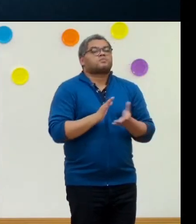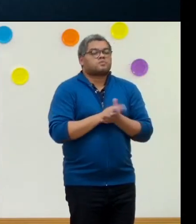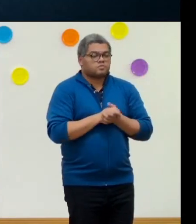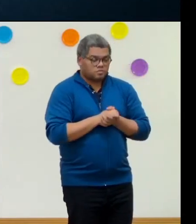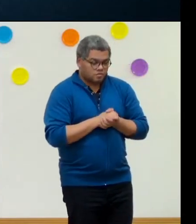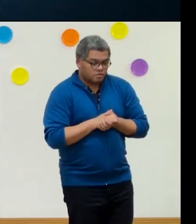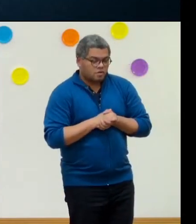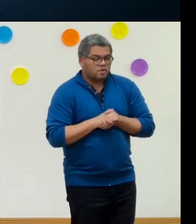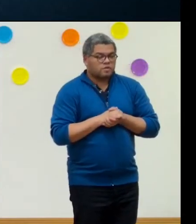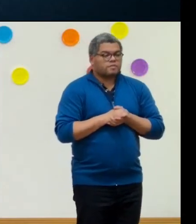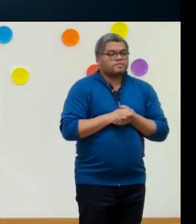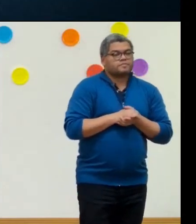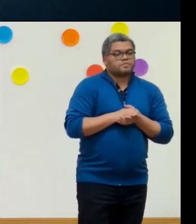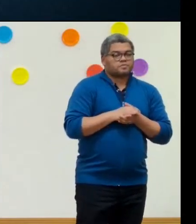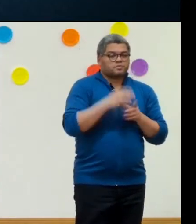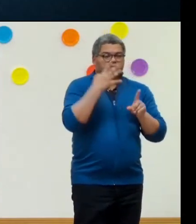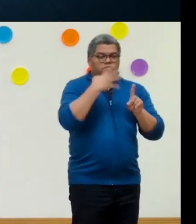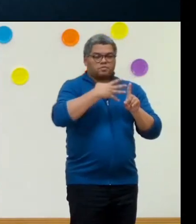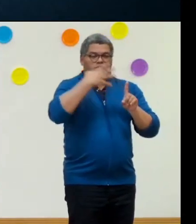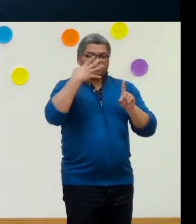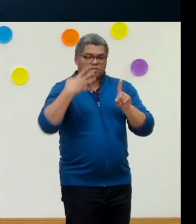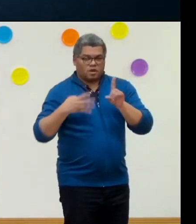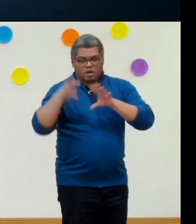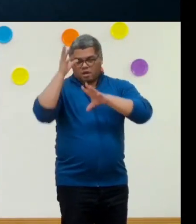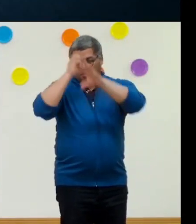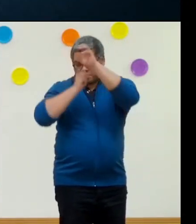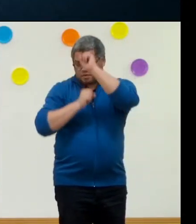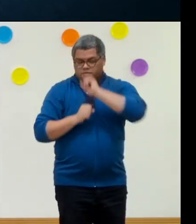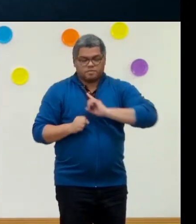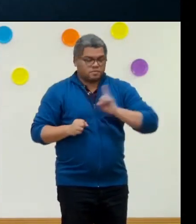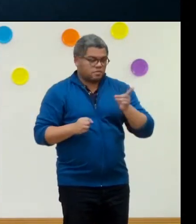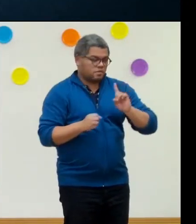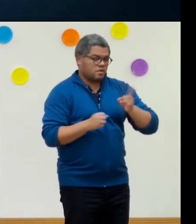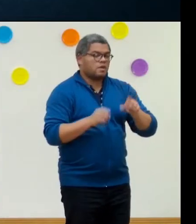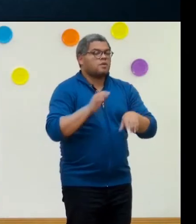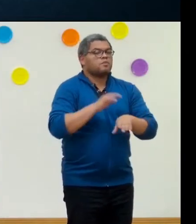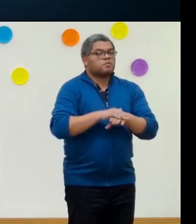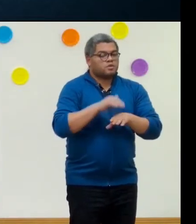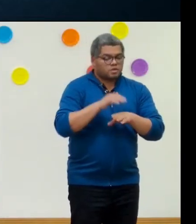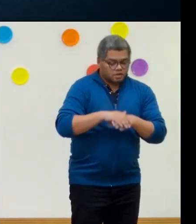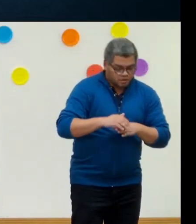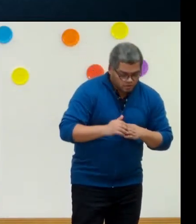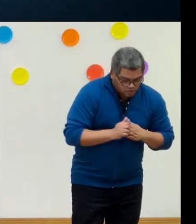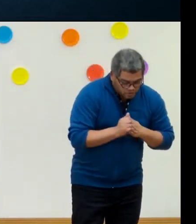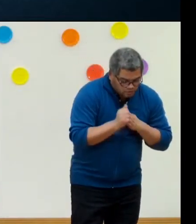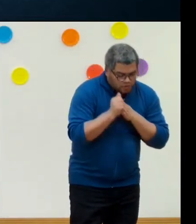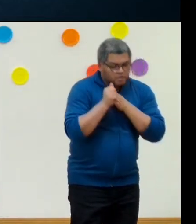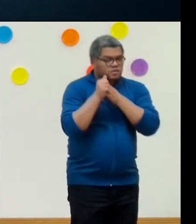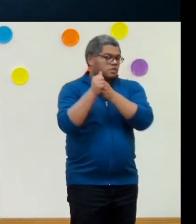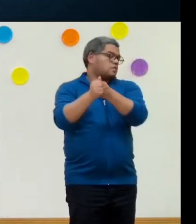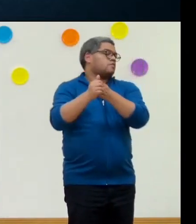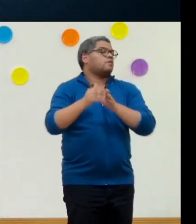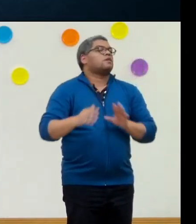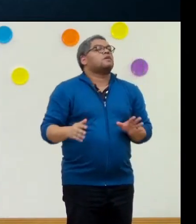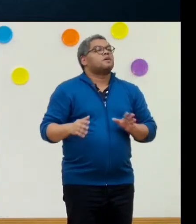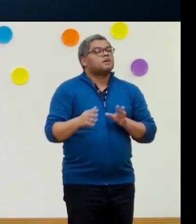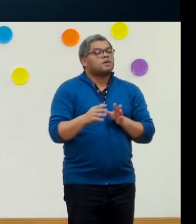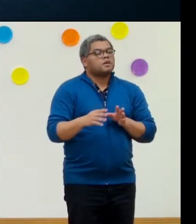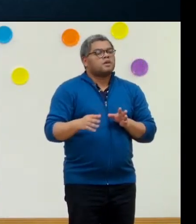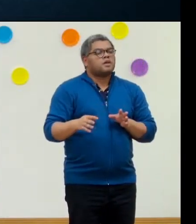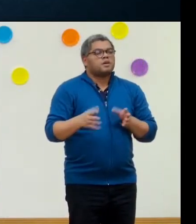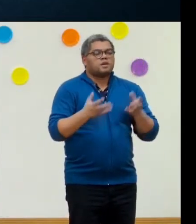da Netflix, pessoal. Que vão te levar. Vão te levar. Não espere